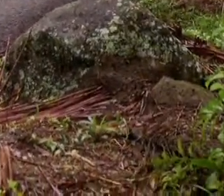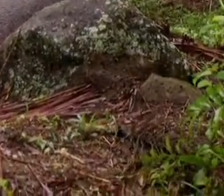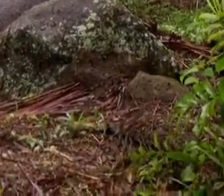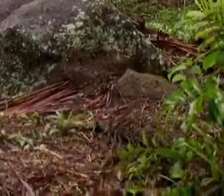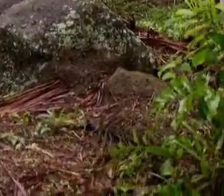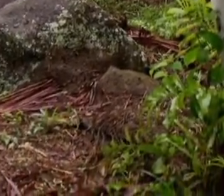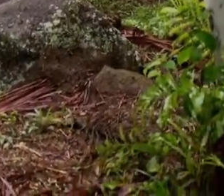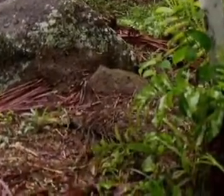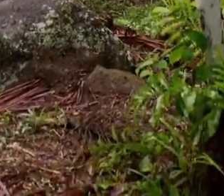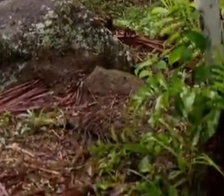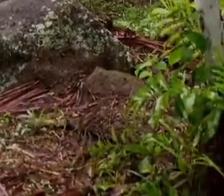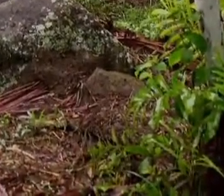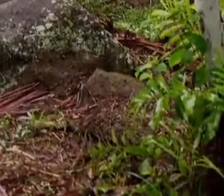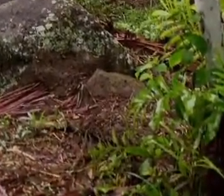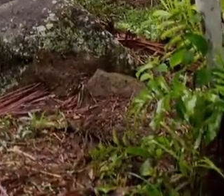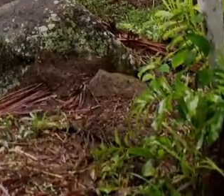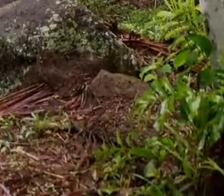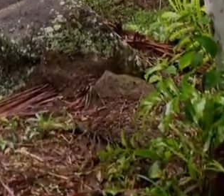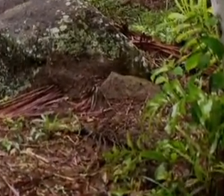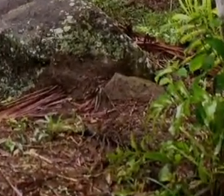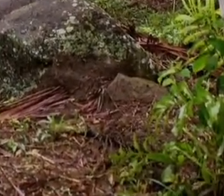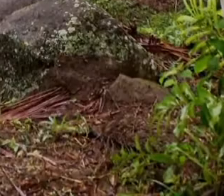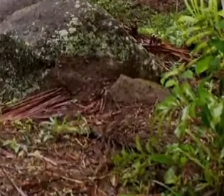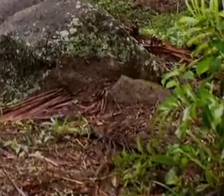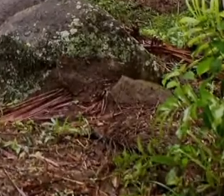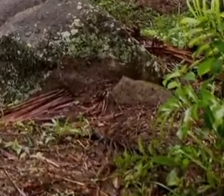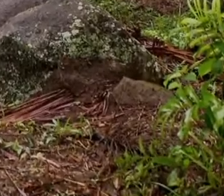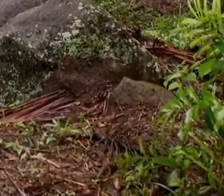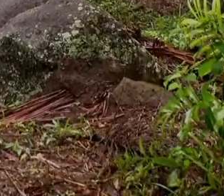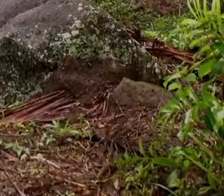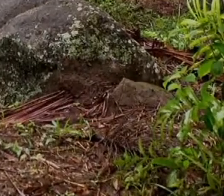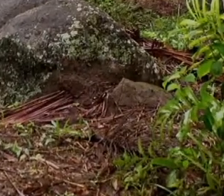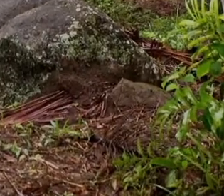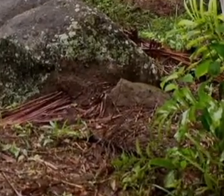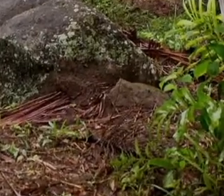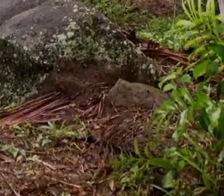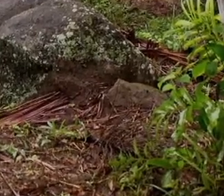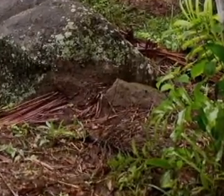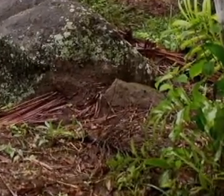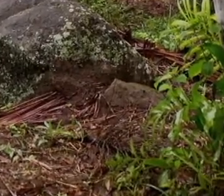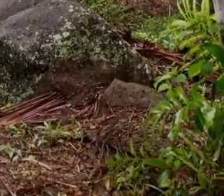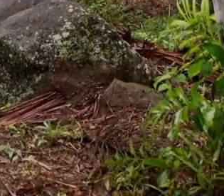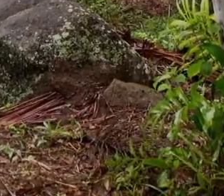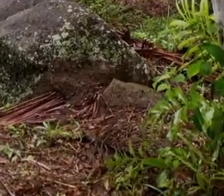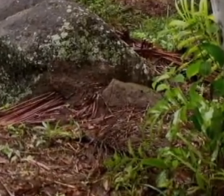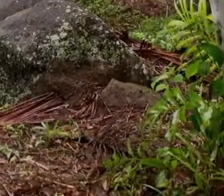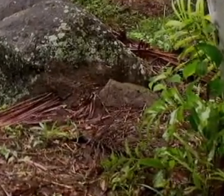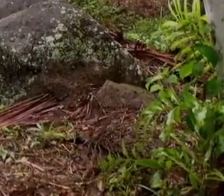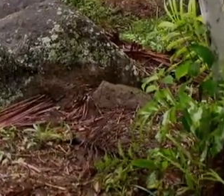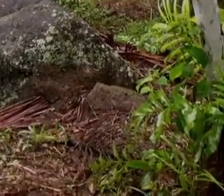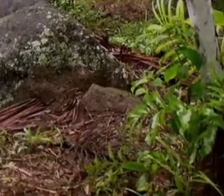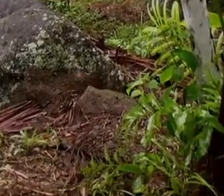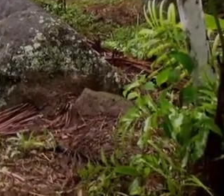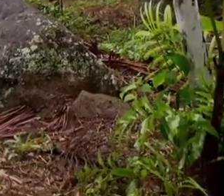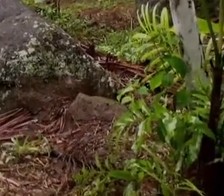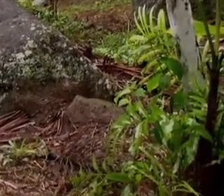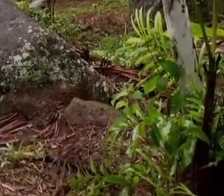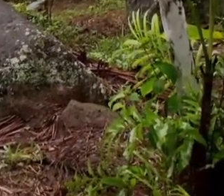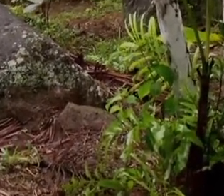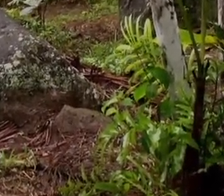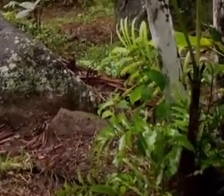Minha família mora há mais de 100 anos, num lugar só. Meu bisavô foi morar lá, meu pai nasceu, eu nasci e agora minha filha